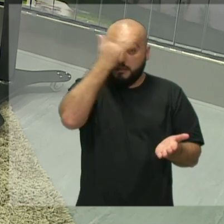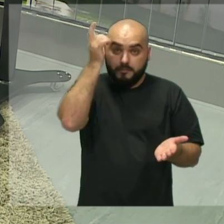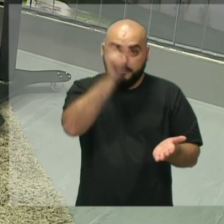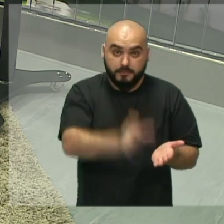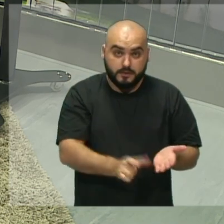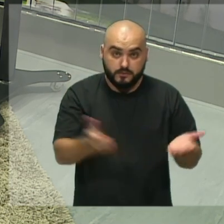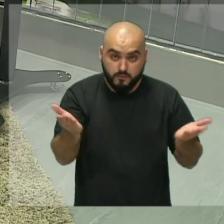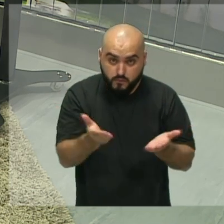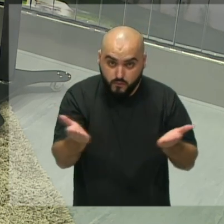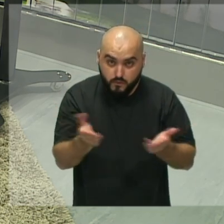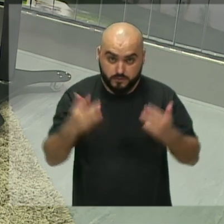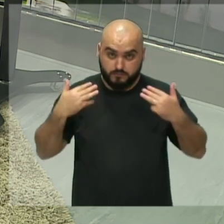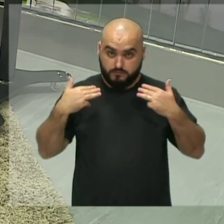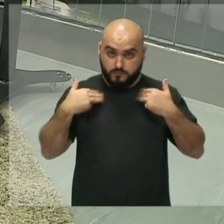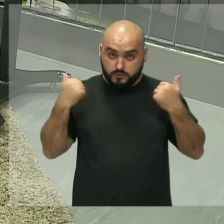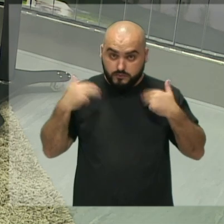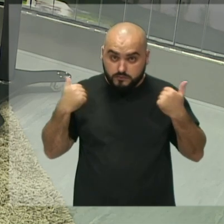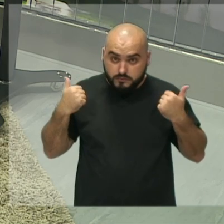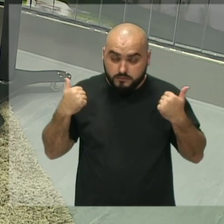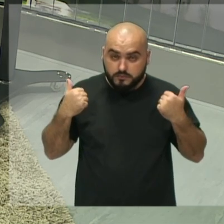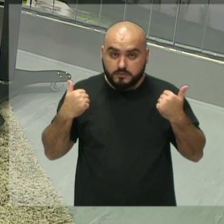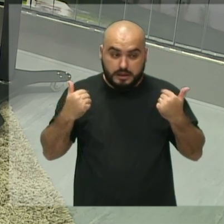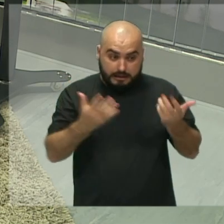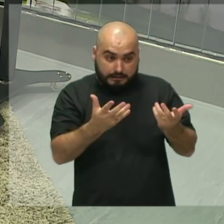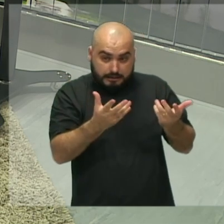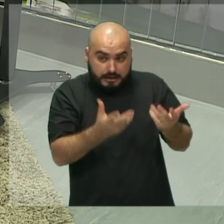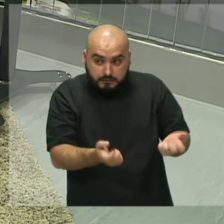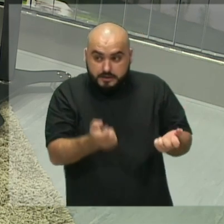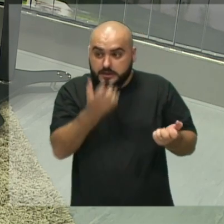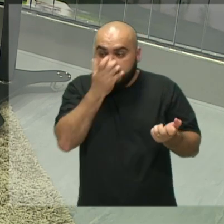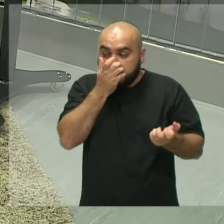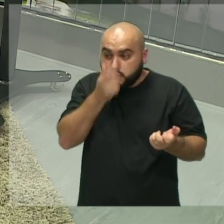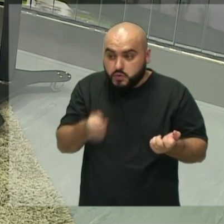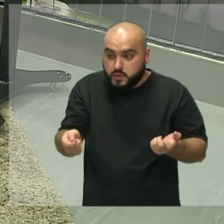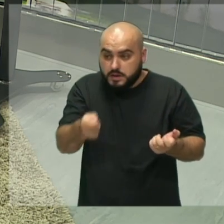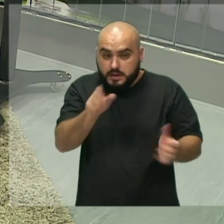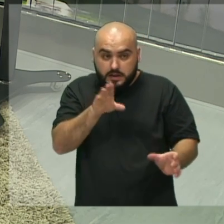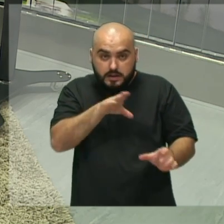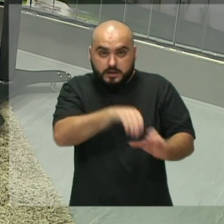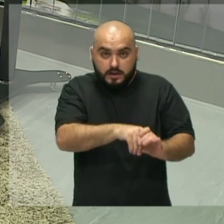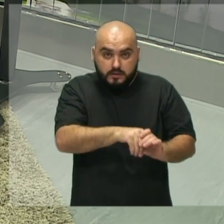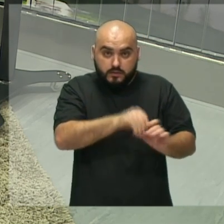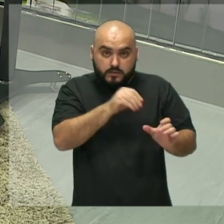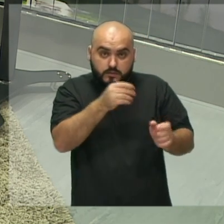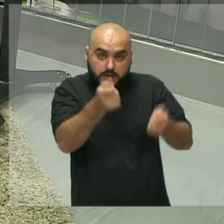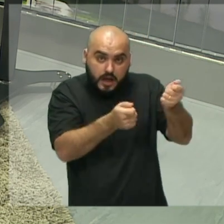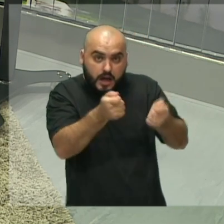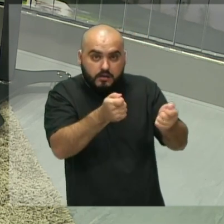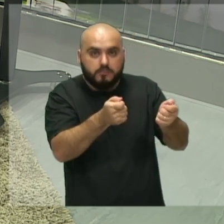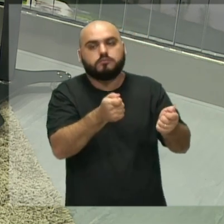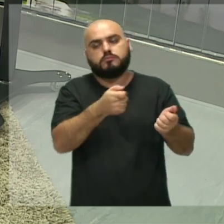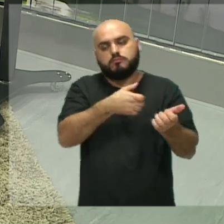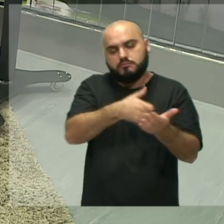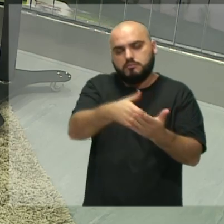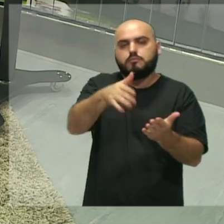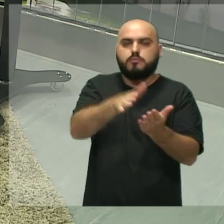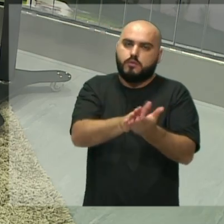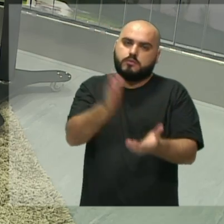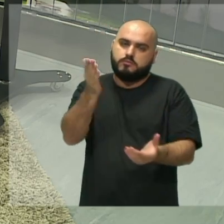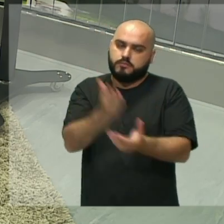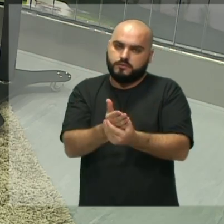opera o transporte de aplicativo em relação a essa decisão de não levar a alguém que possa estar com um cão de